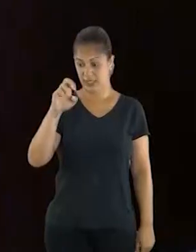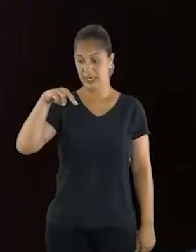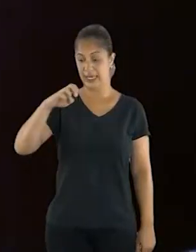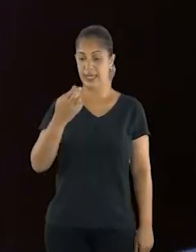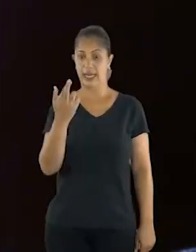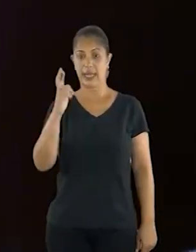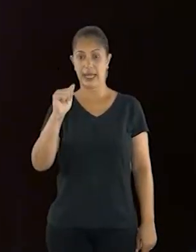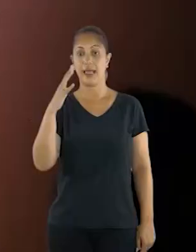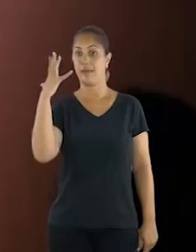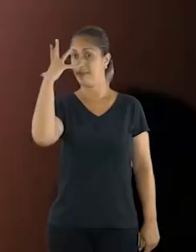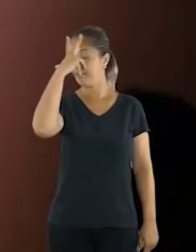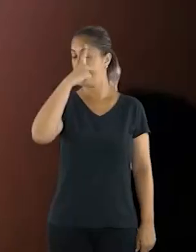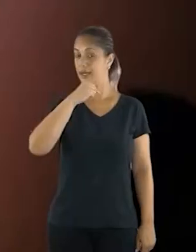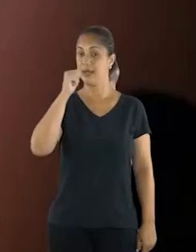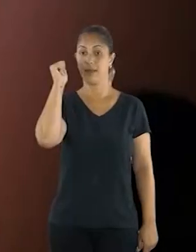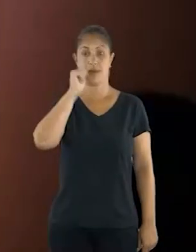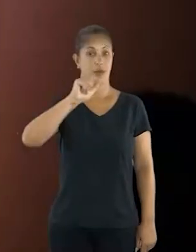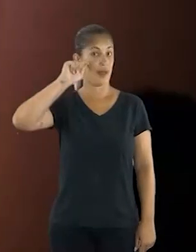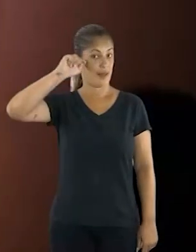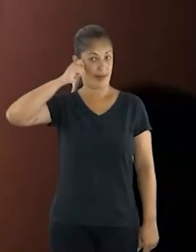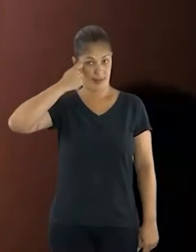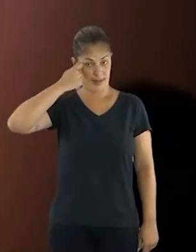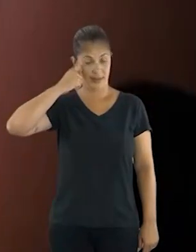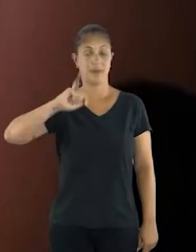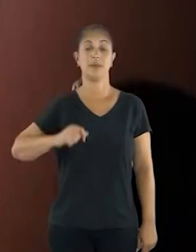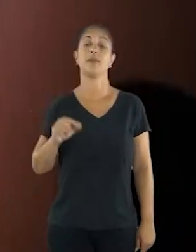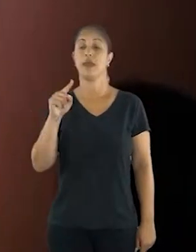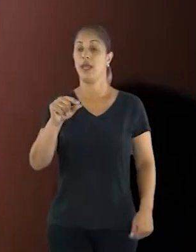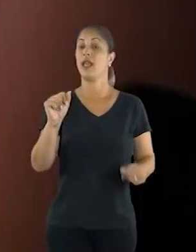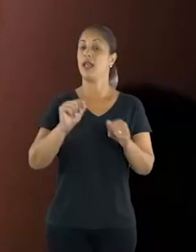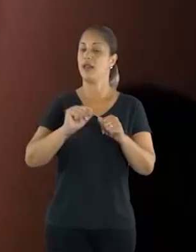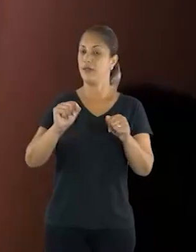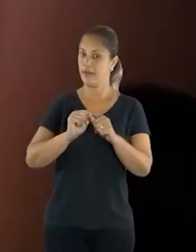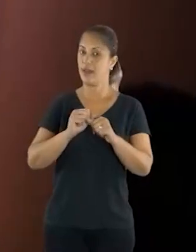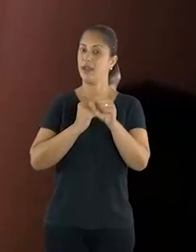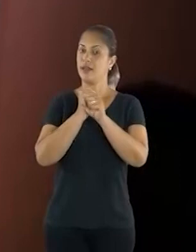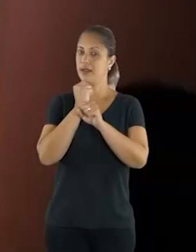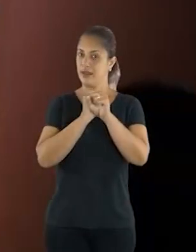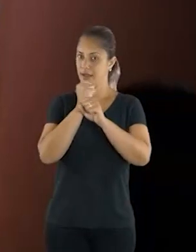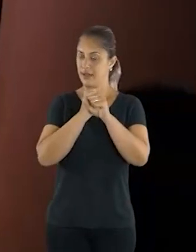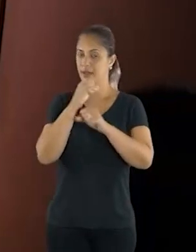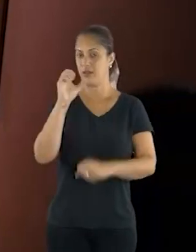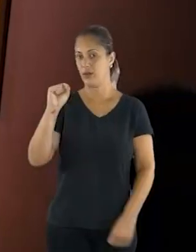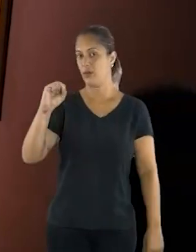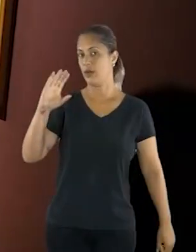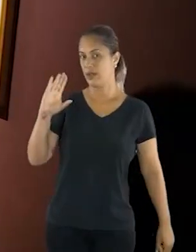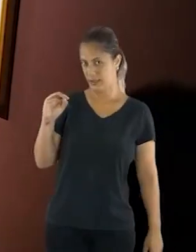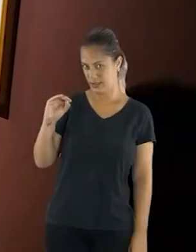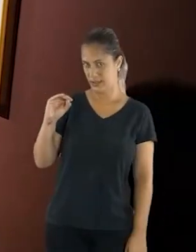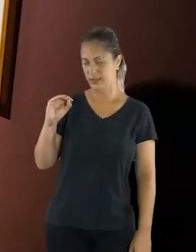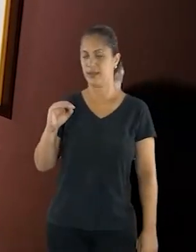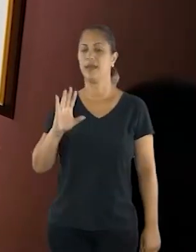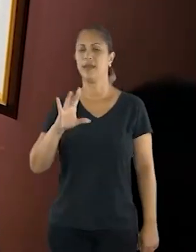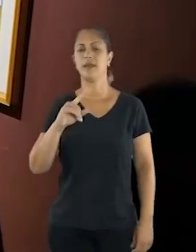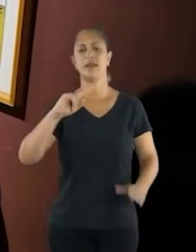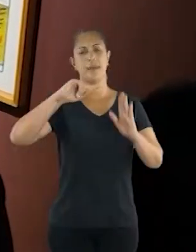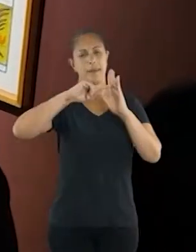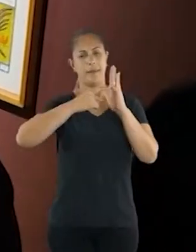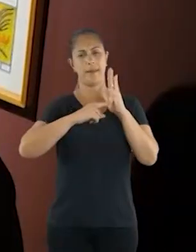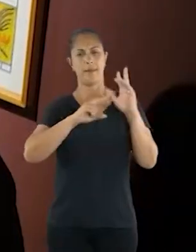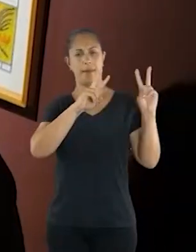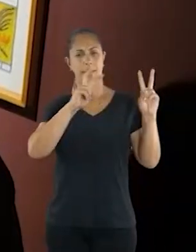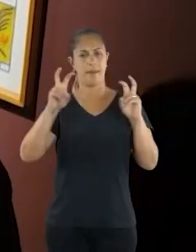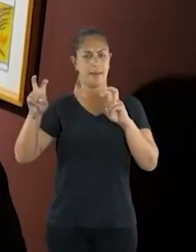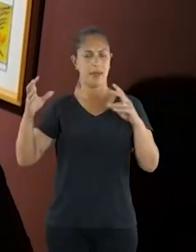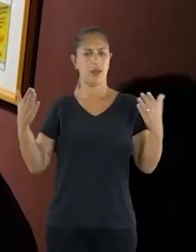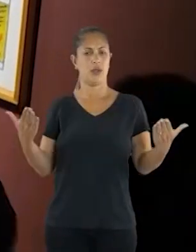à beleza da mulher negra, que ele faz já nos anos 80. Então, todas essas pautas que estão hoje